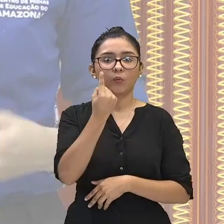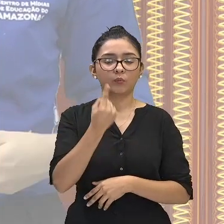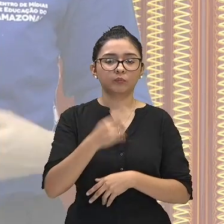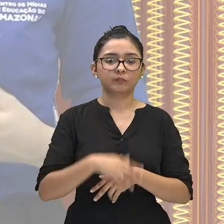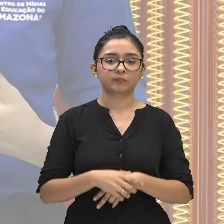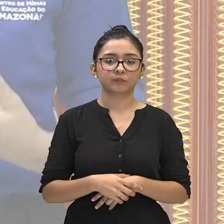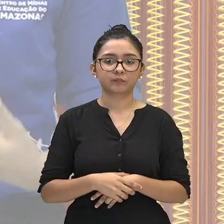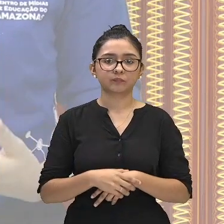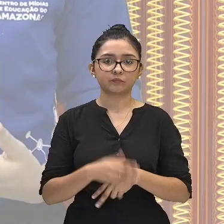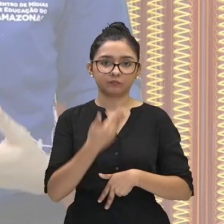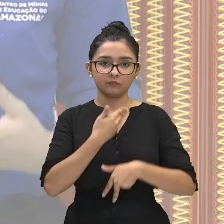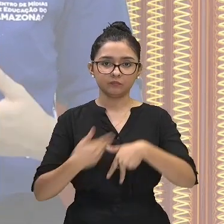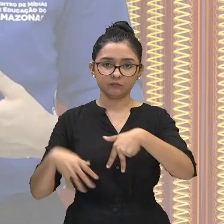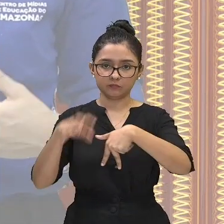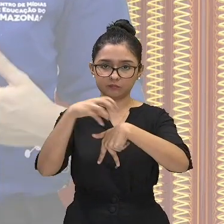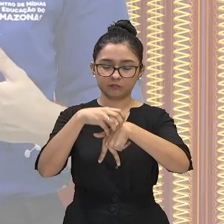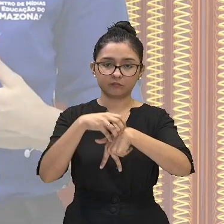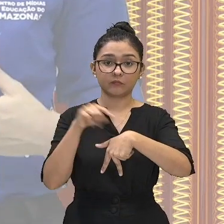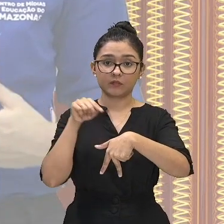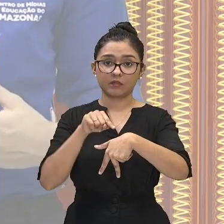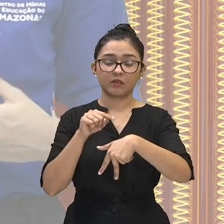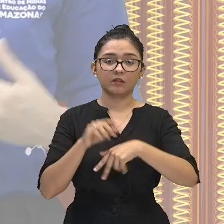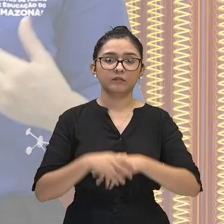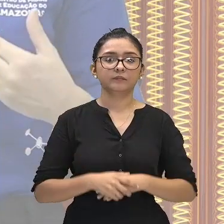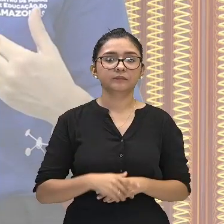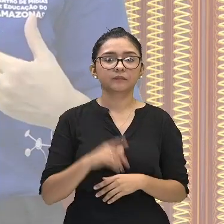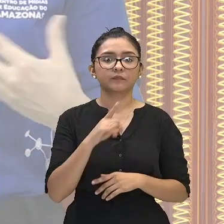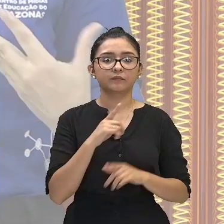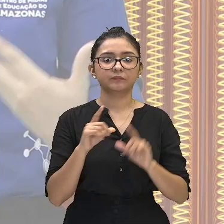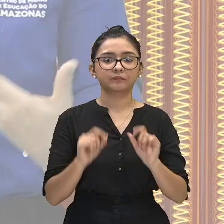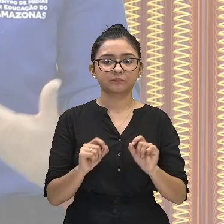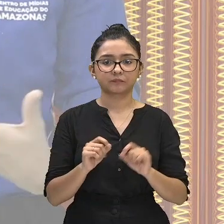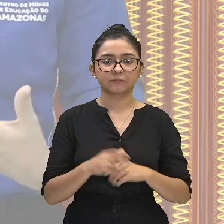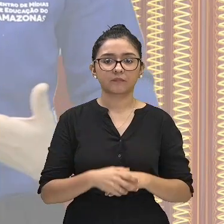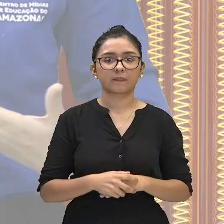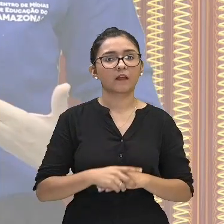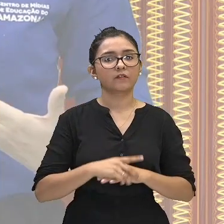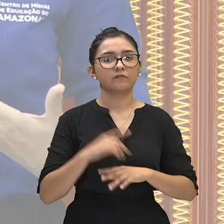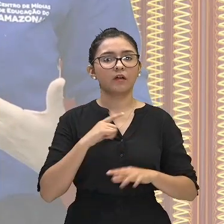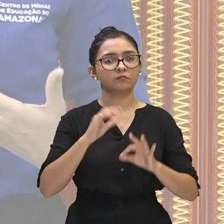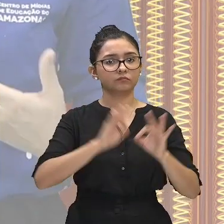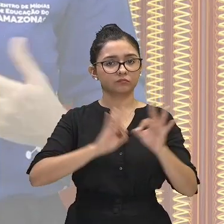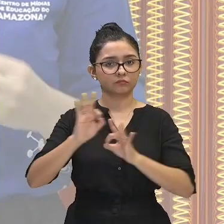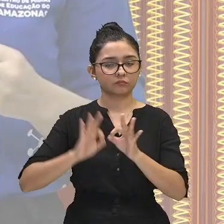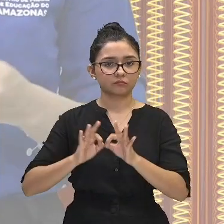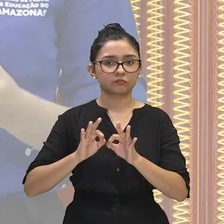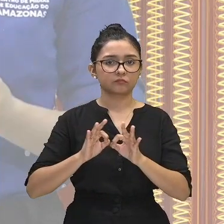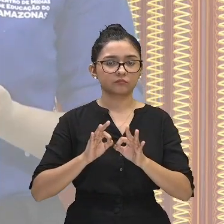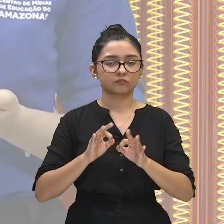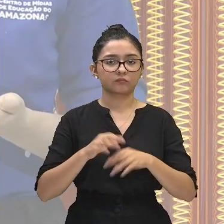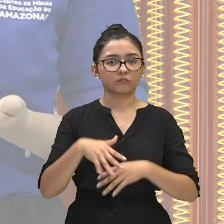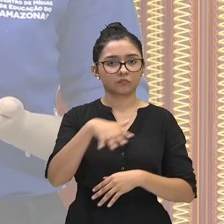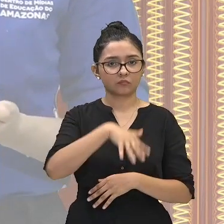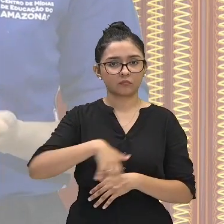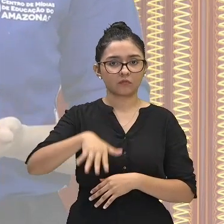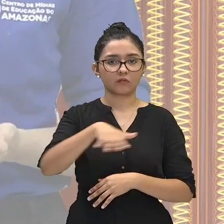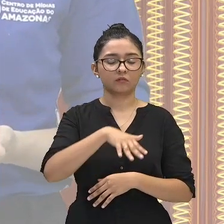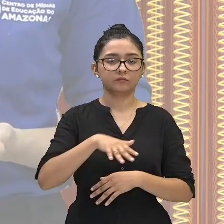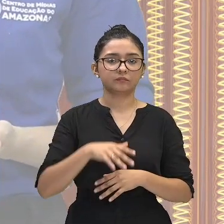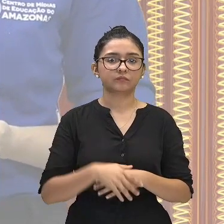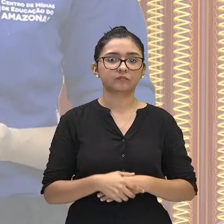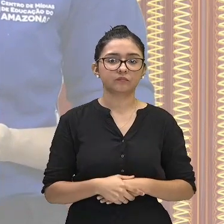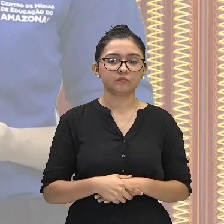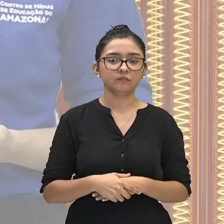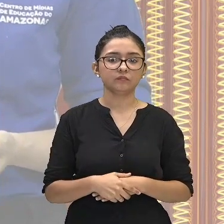monarca, e este monarca vai distribuir, vai administrar esse reino e centralizar